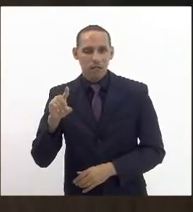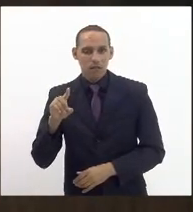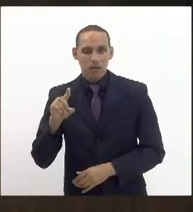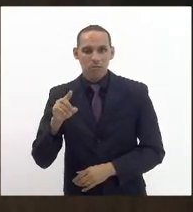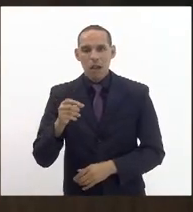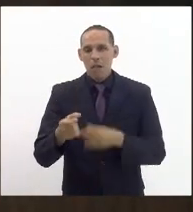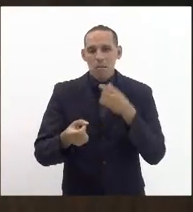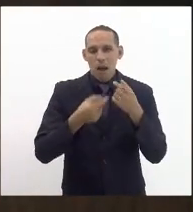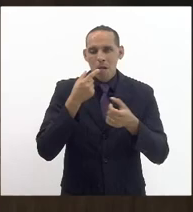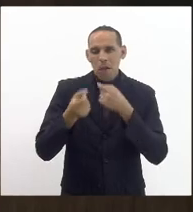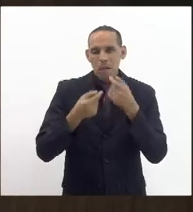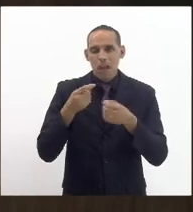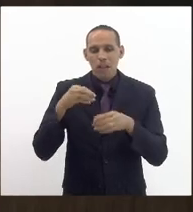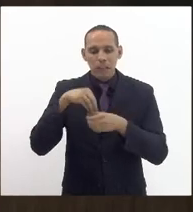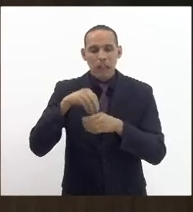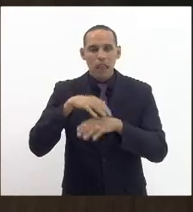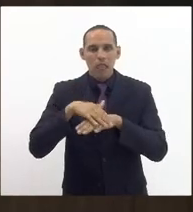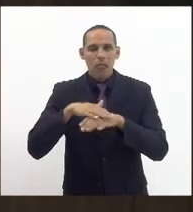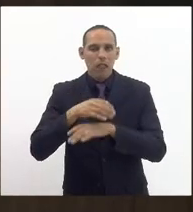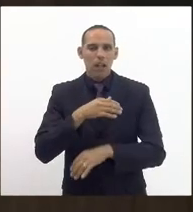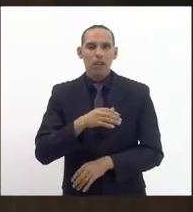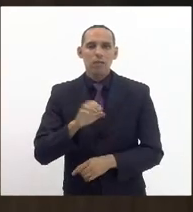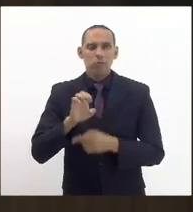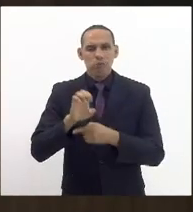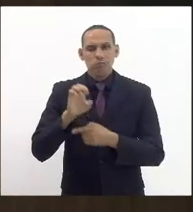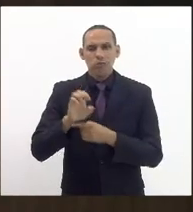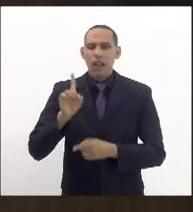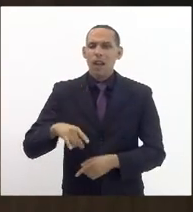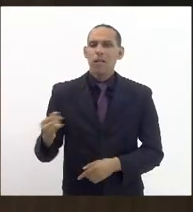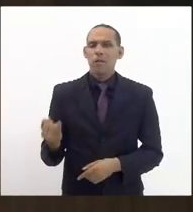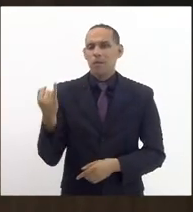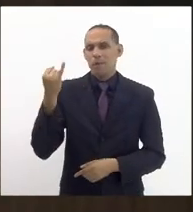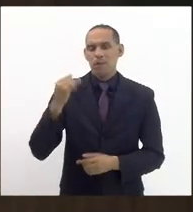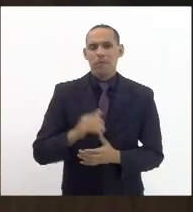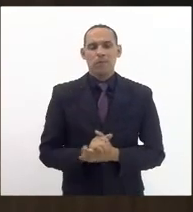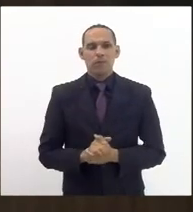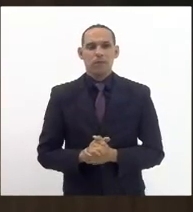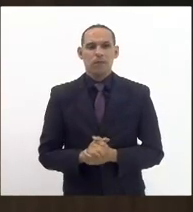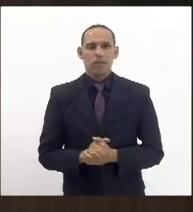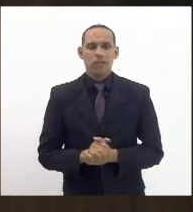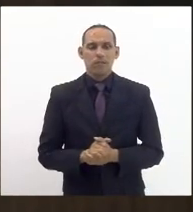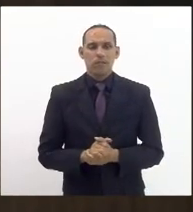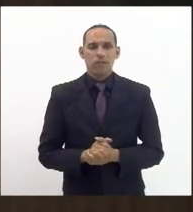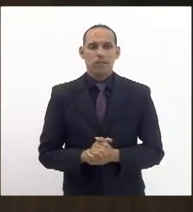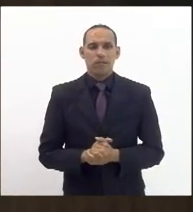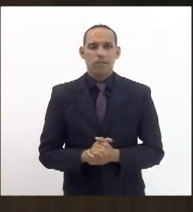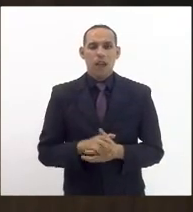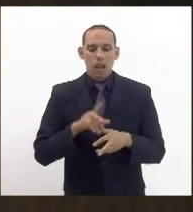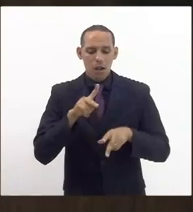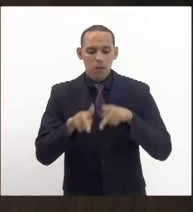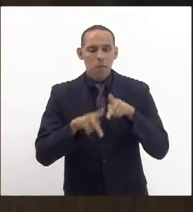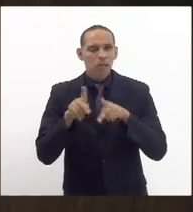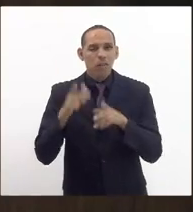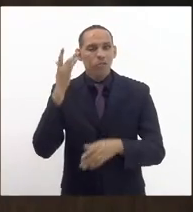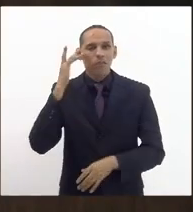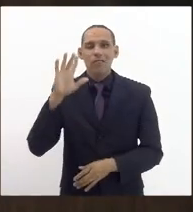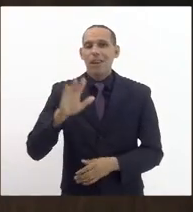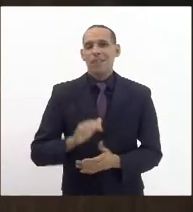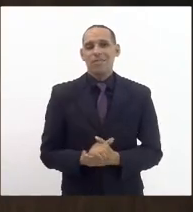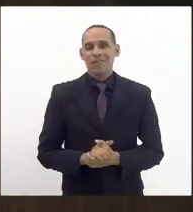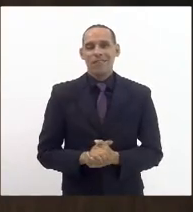disponíveis na rede estadual é muito importante, né? A população nem sabe,